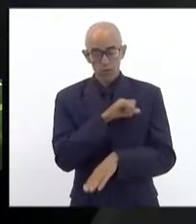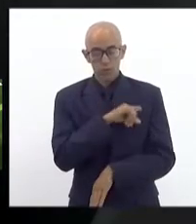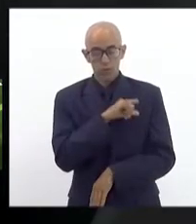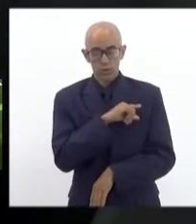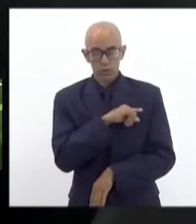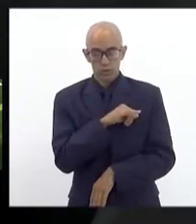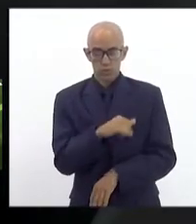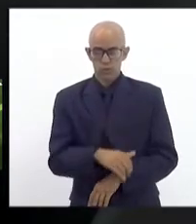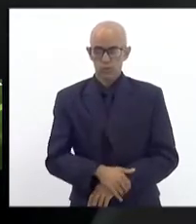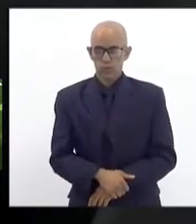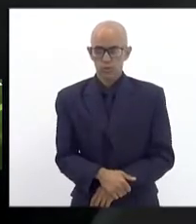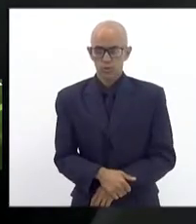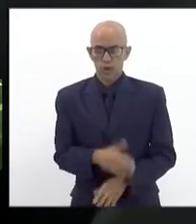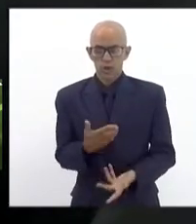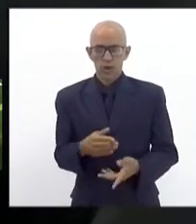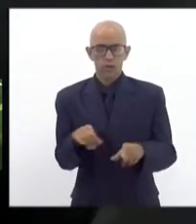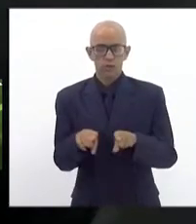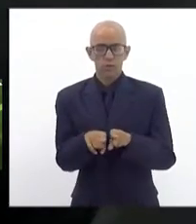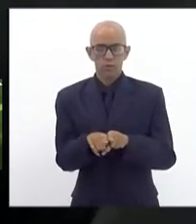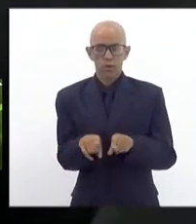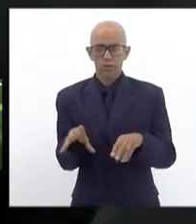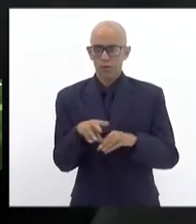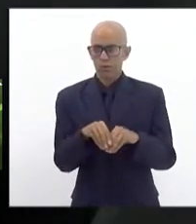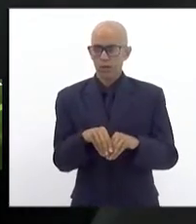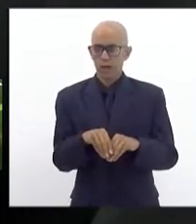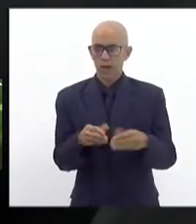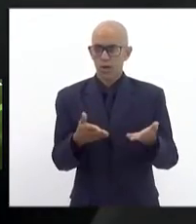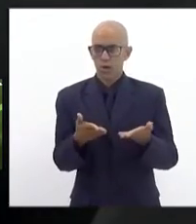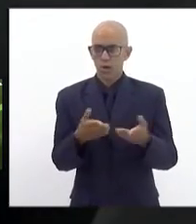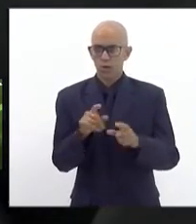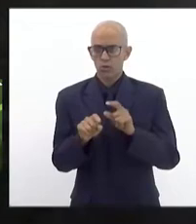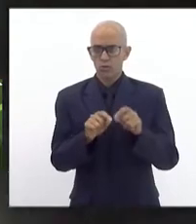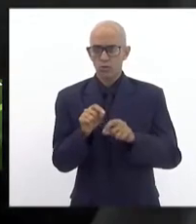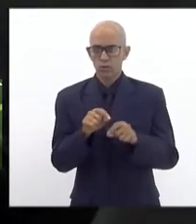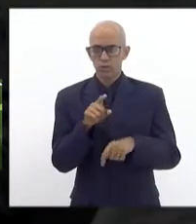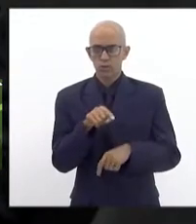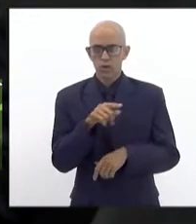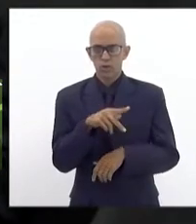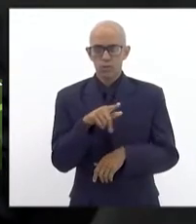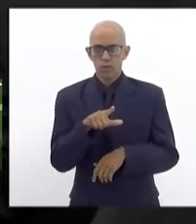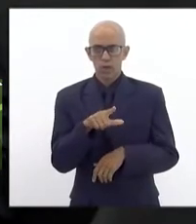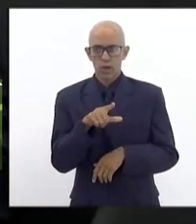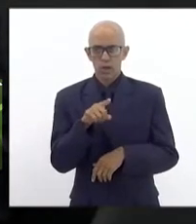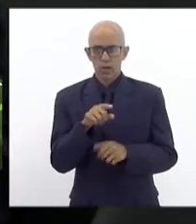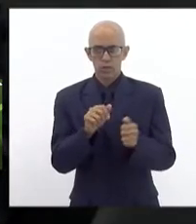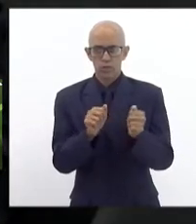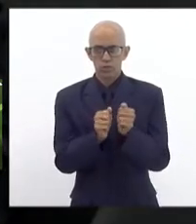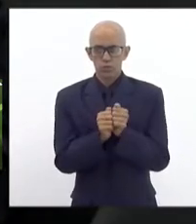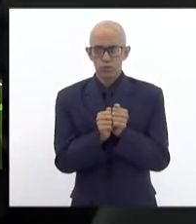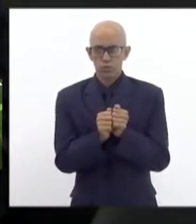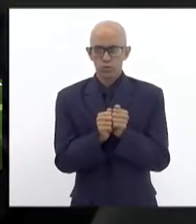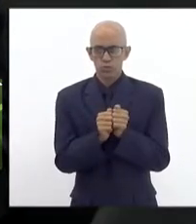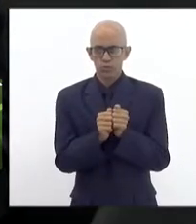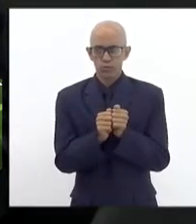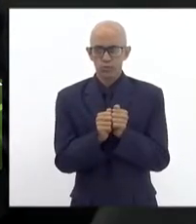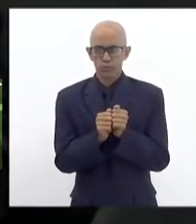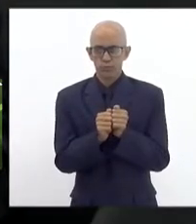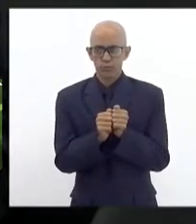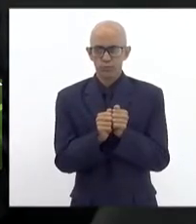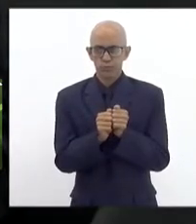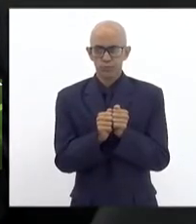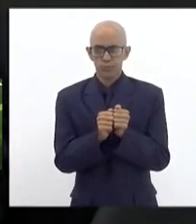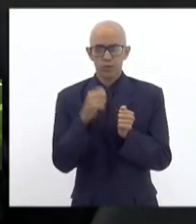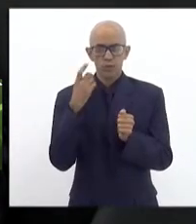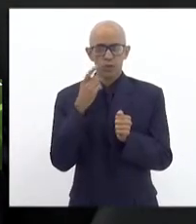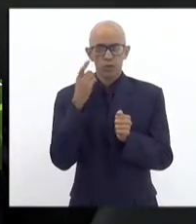Janeiro. Quero ressaltar, desde logo, que esse é um projeto de lei em coautoria dos